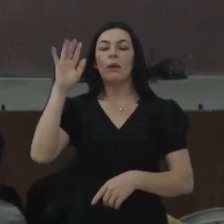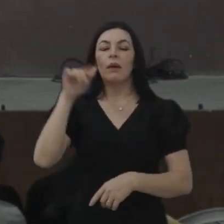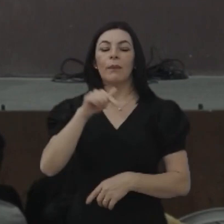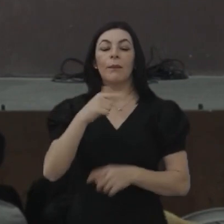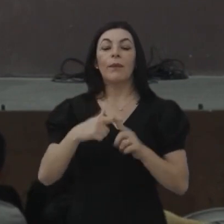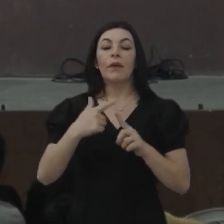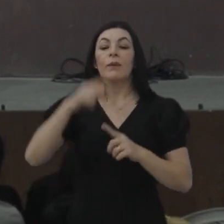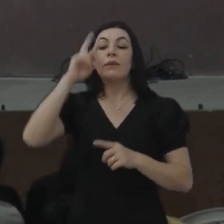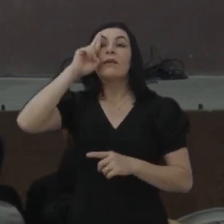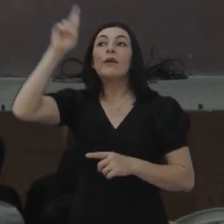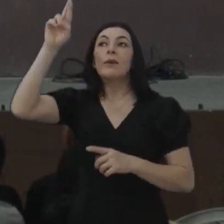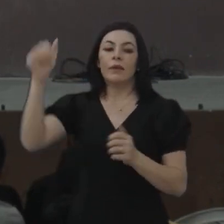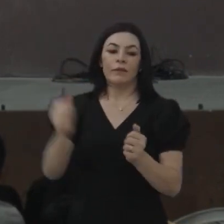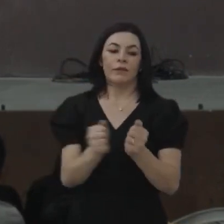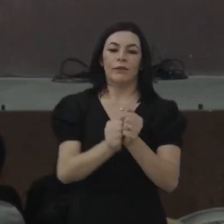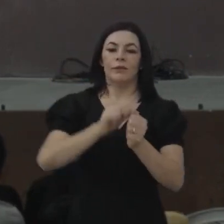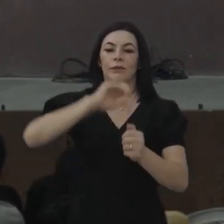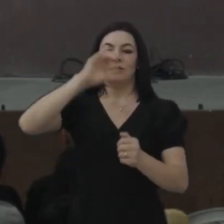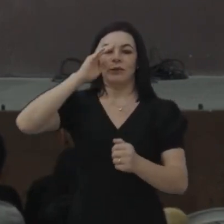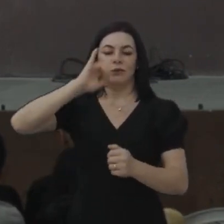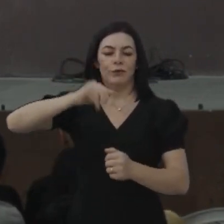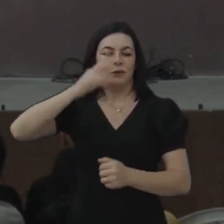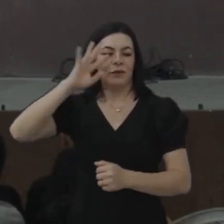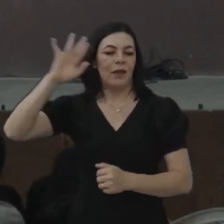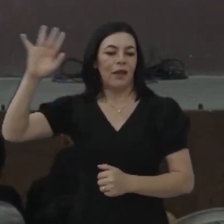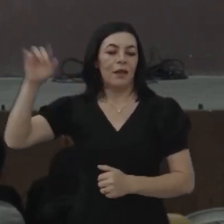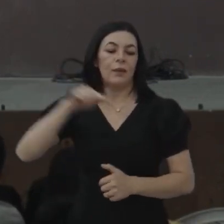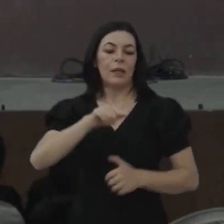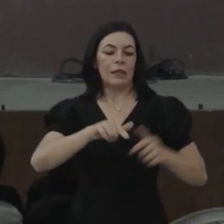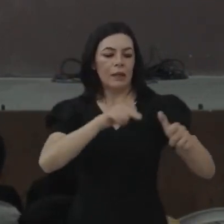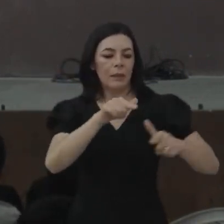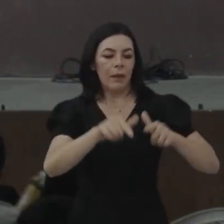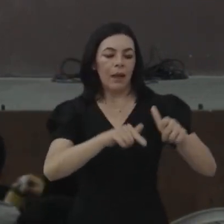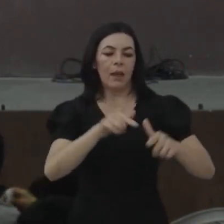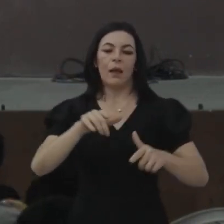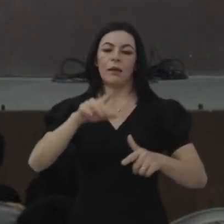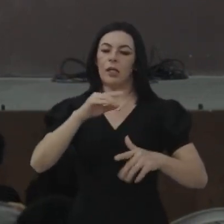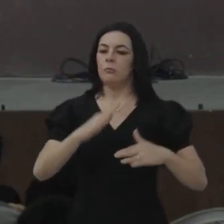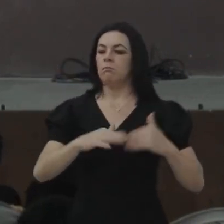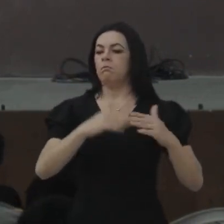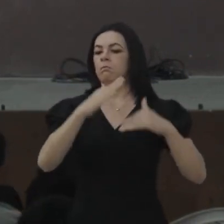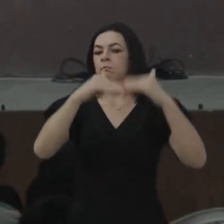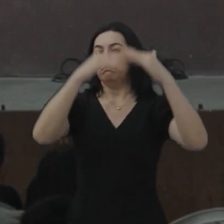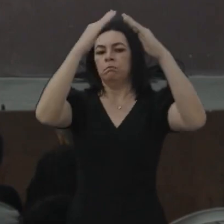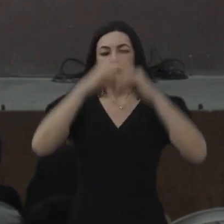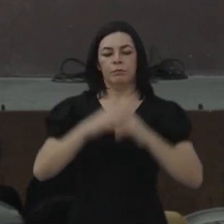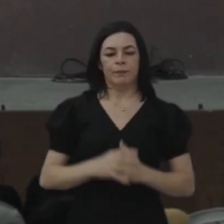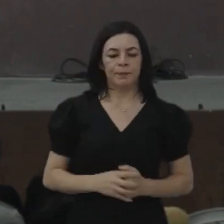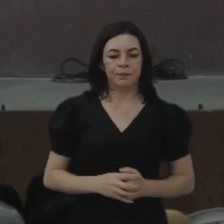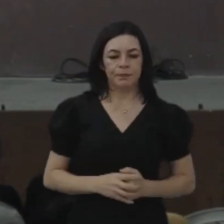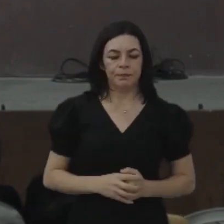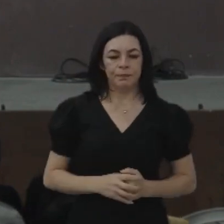Senhor estava com ele, e tudo o que ele fazia, o Senhor prosperava.